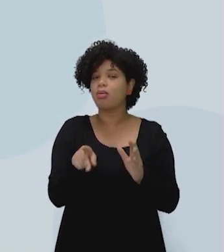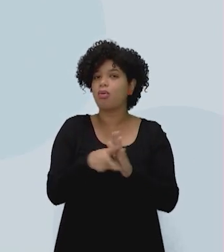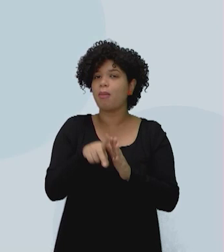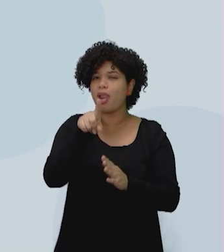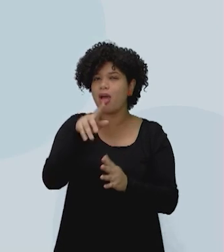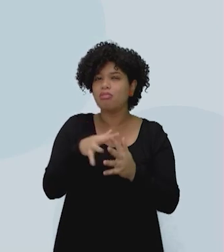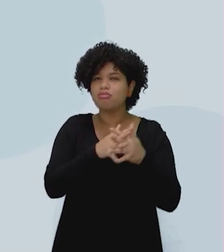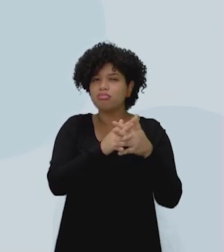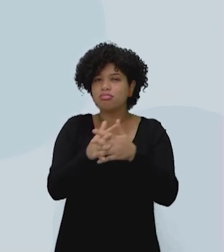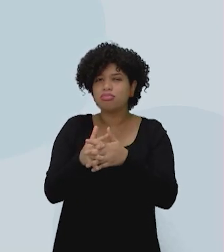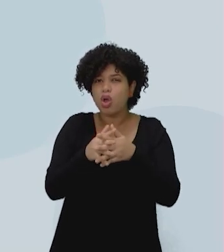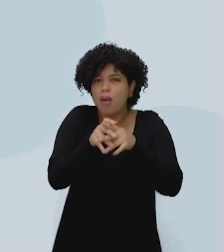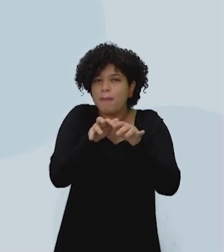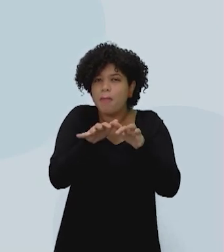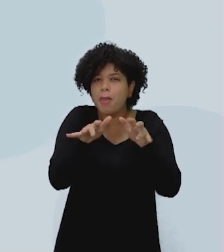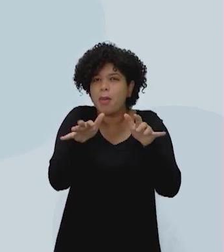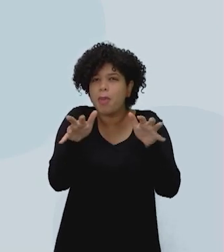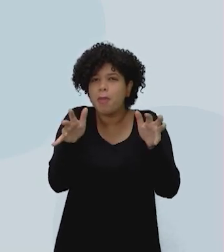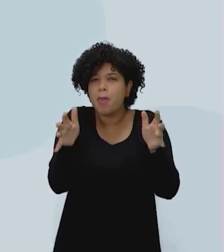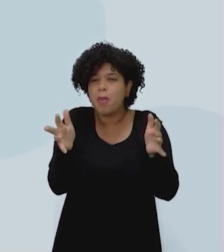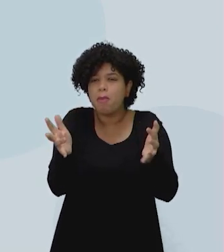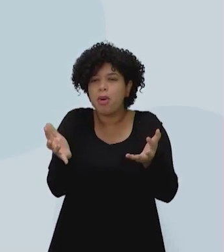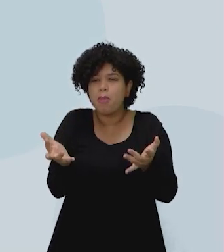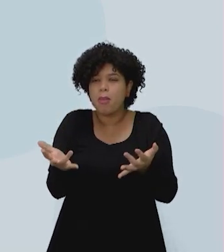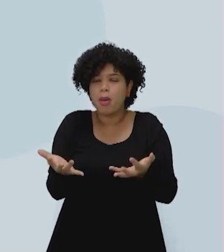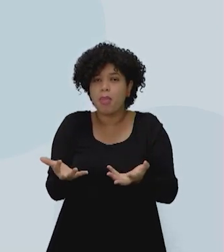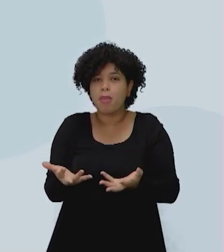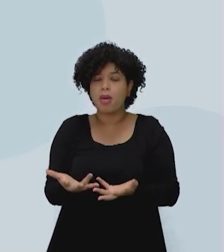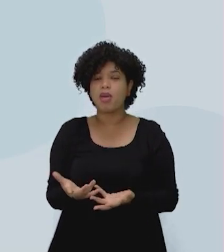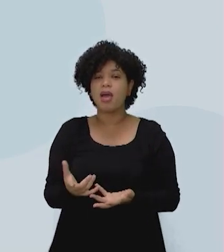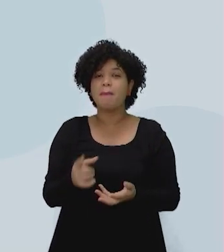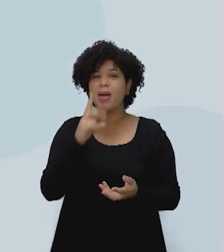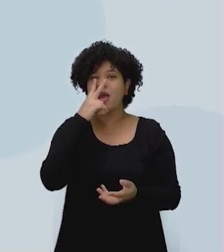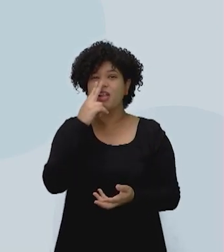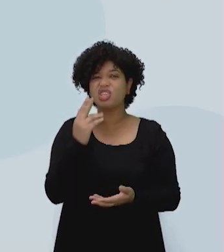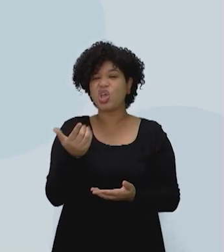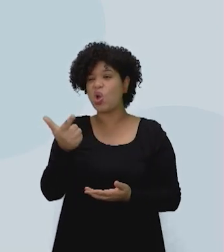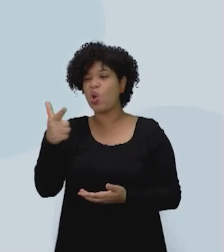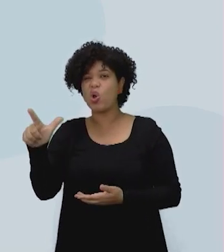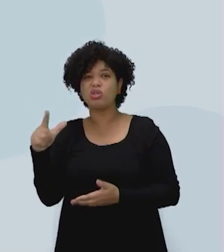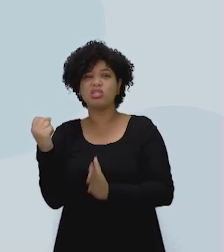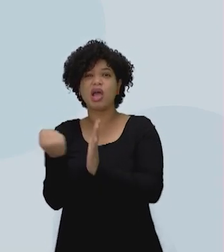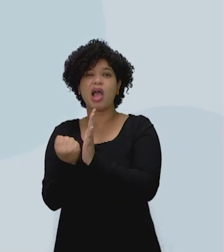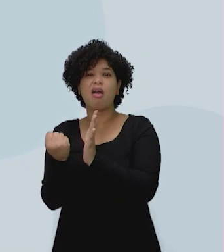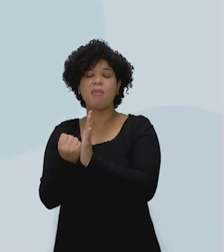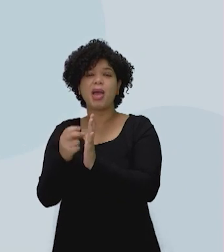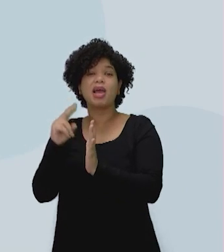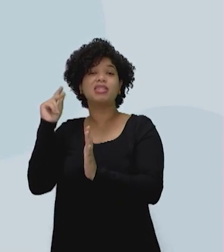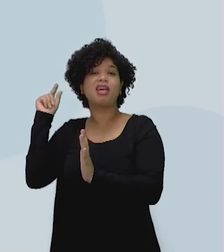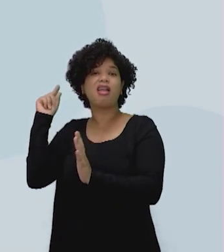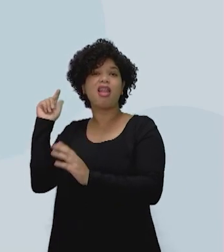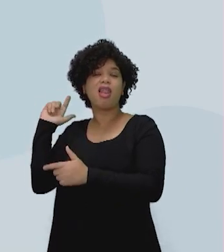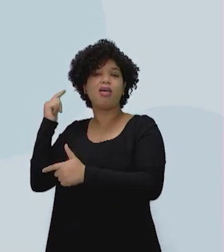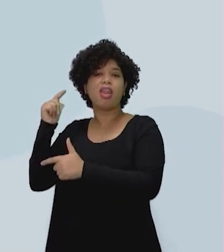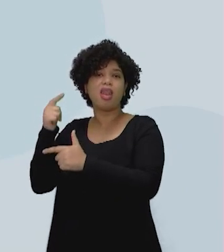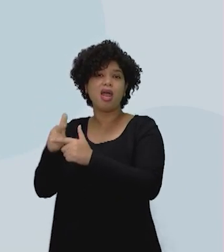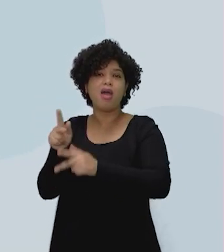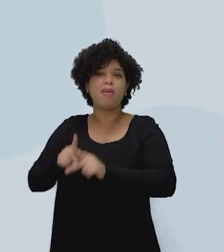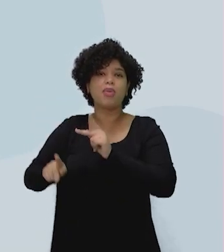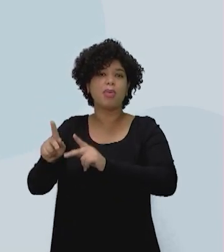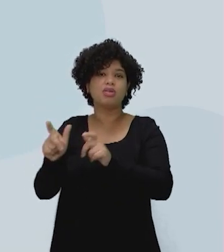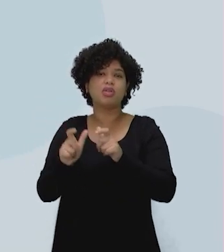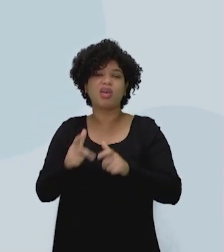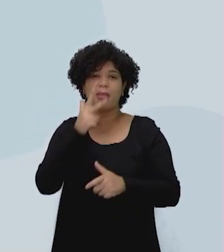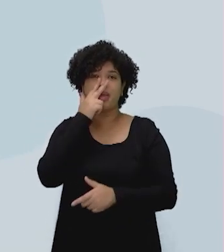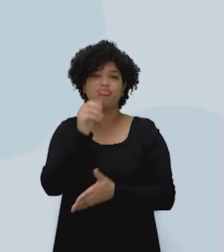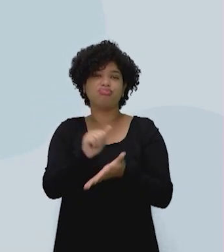estadunidense, ela acaba se sobressaindo ou apagando as marcas, os vestígios das populações